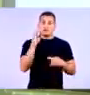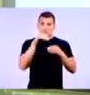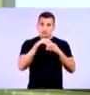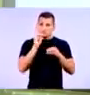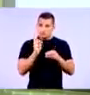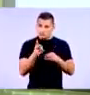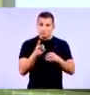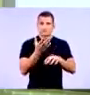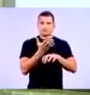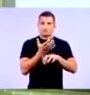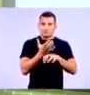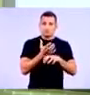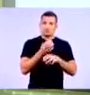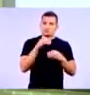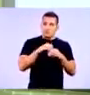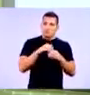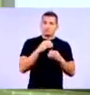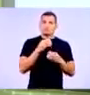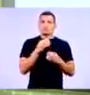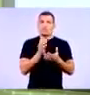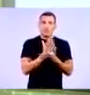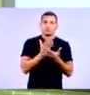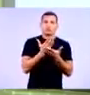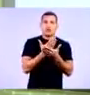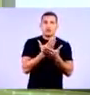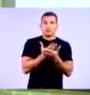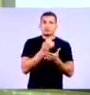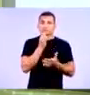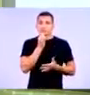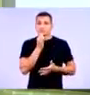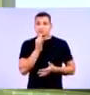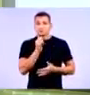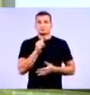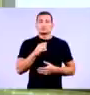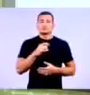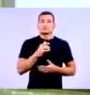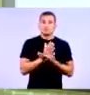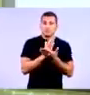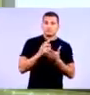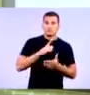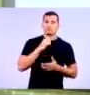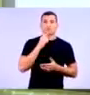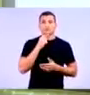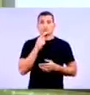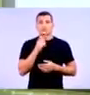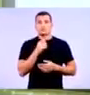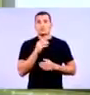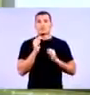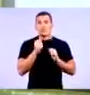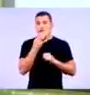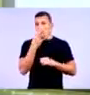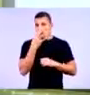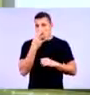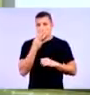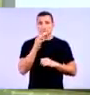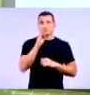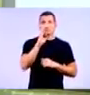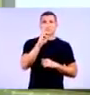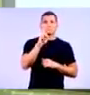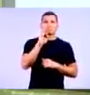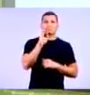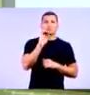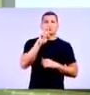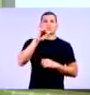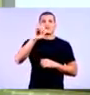aulas. Então, se alguém tiver ainda alguma dúvida, né, assista o tutorial que nós deixamos disponível, ou assista a aula novamente, que